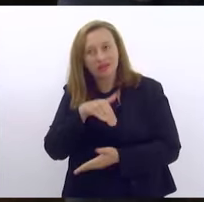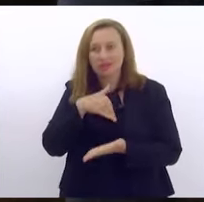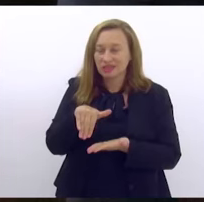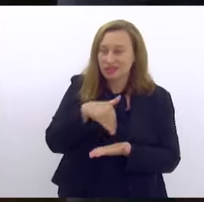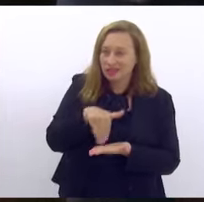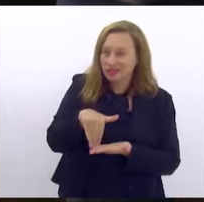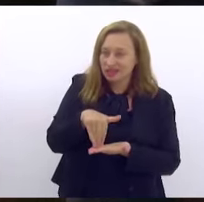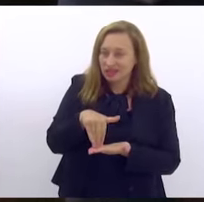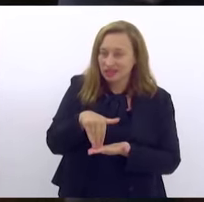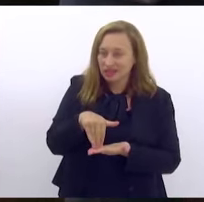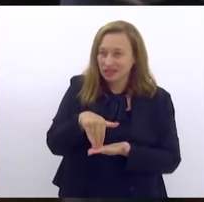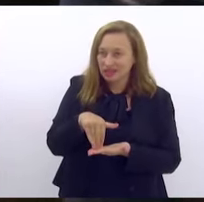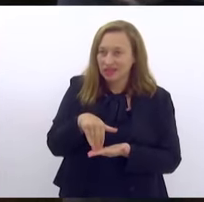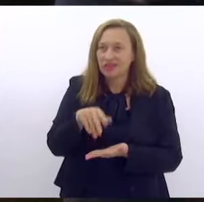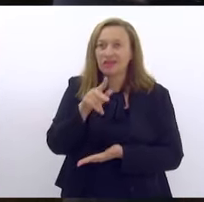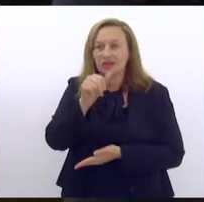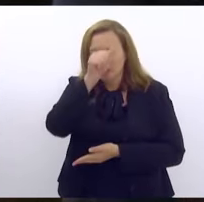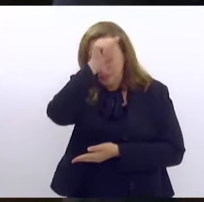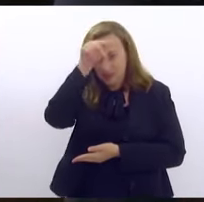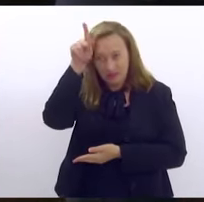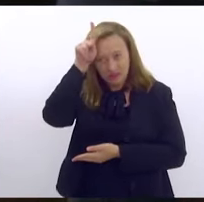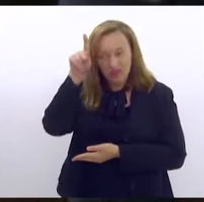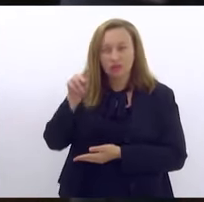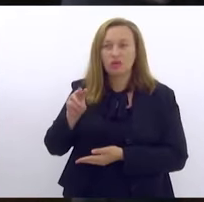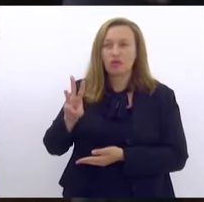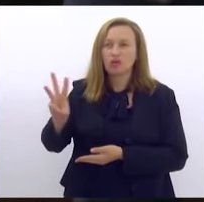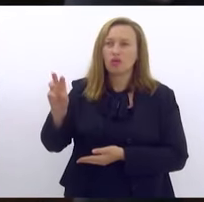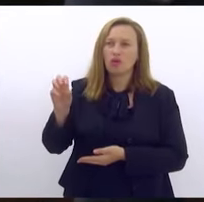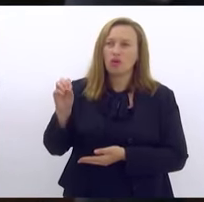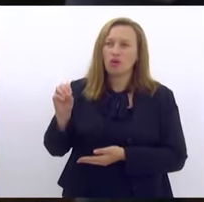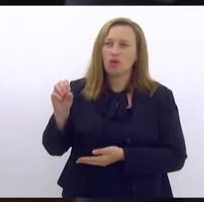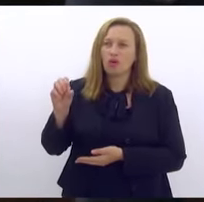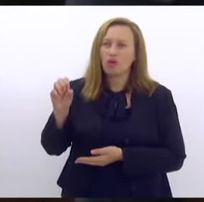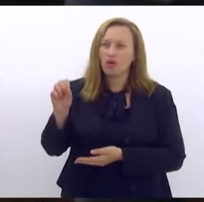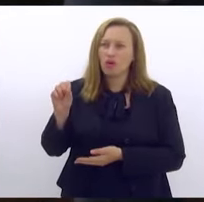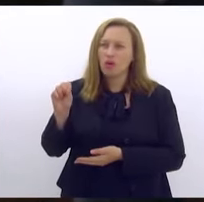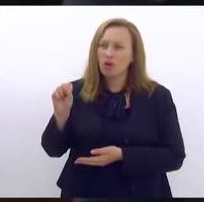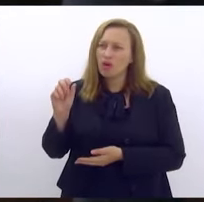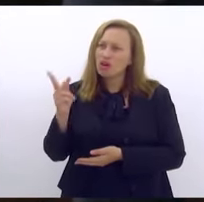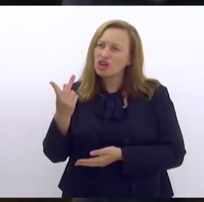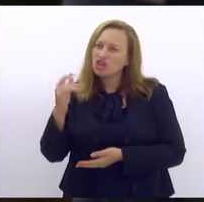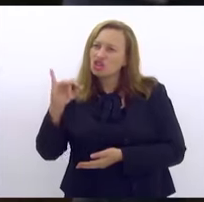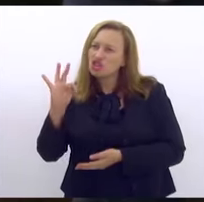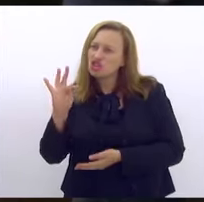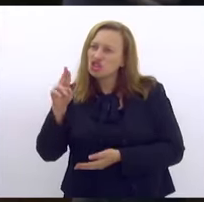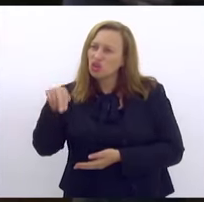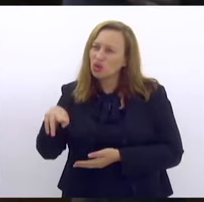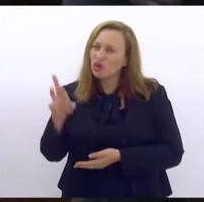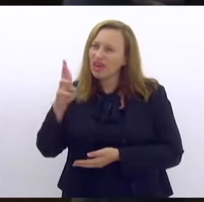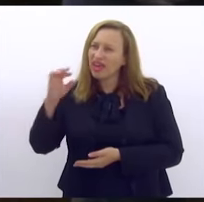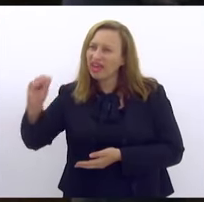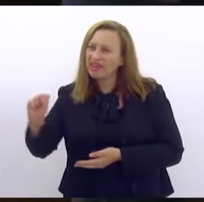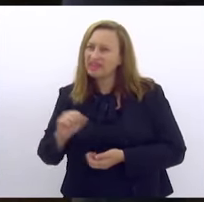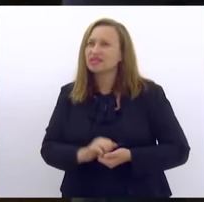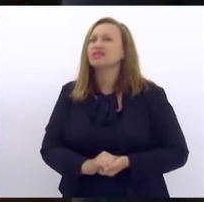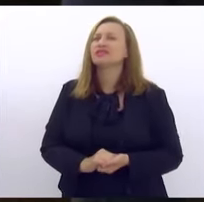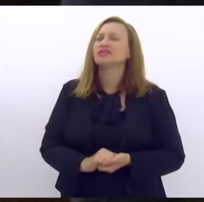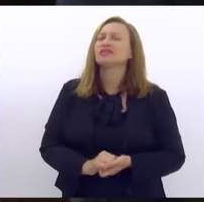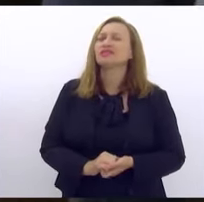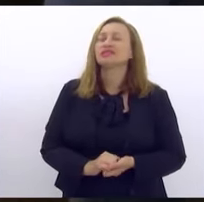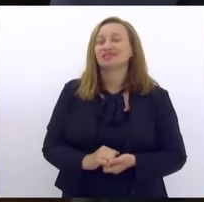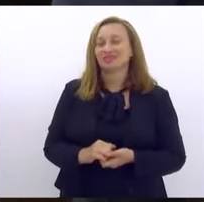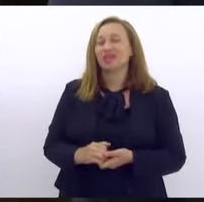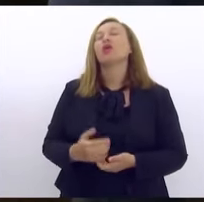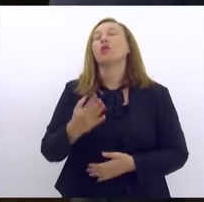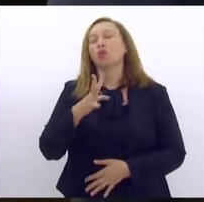secretário, nosso prefeito Washington Reis, mas Vossa Excelência, secretário Adilson, é o melhor secretário do governo do estado do Rio de Janeiro. Então fica aqui o